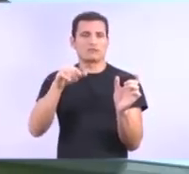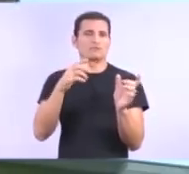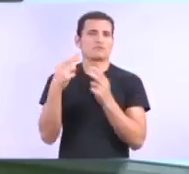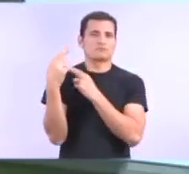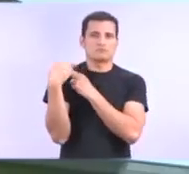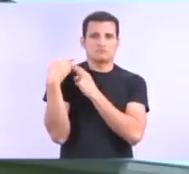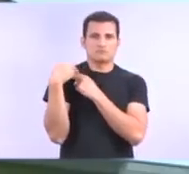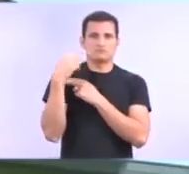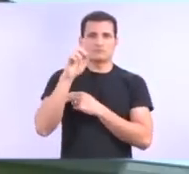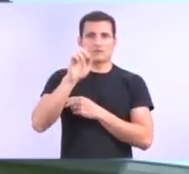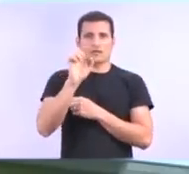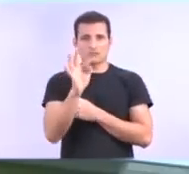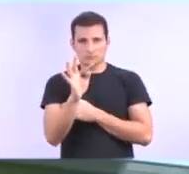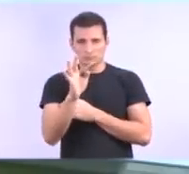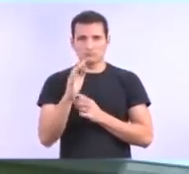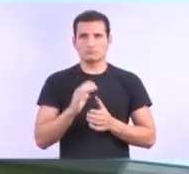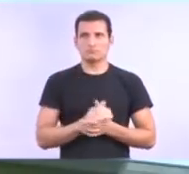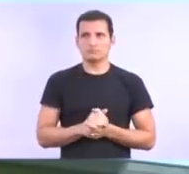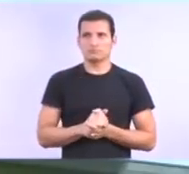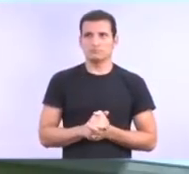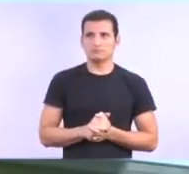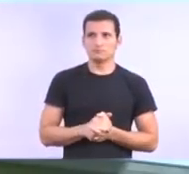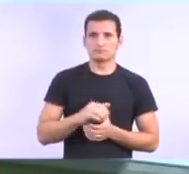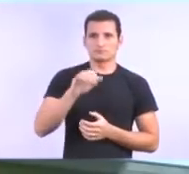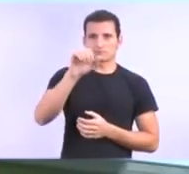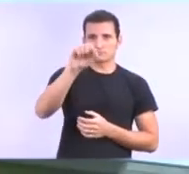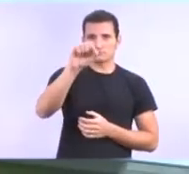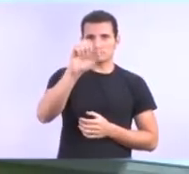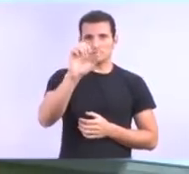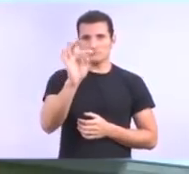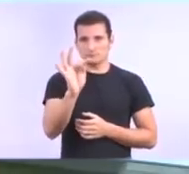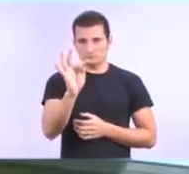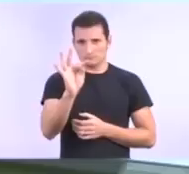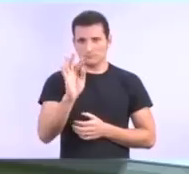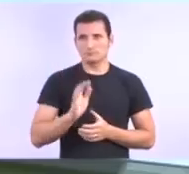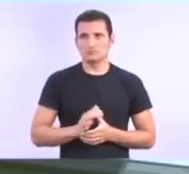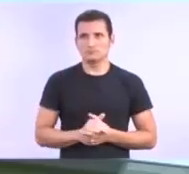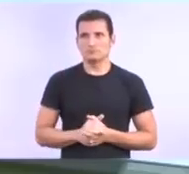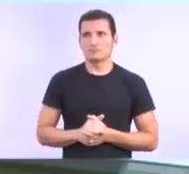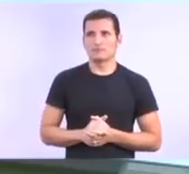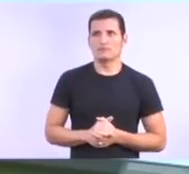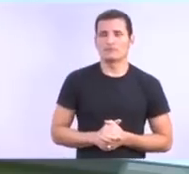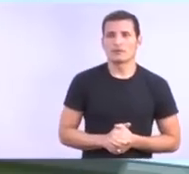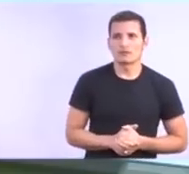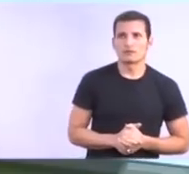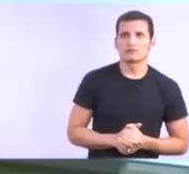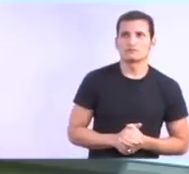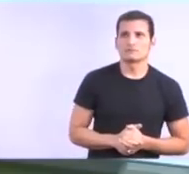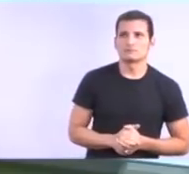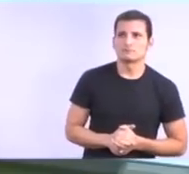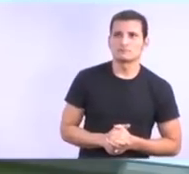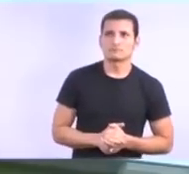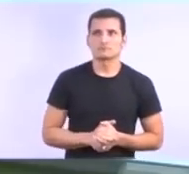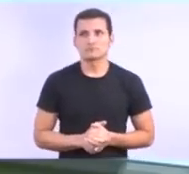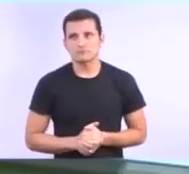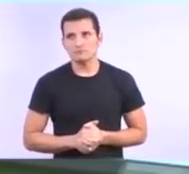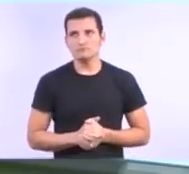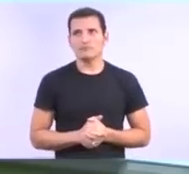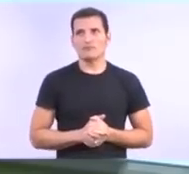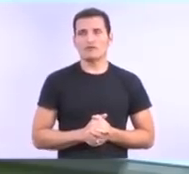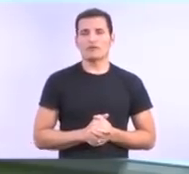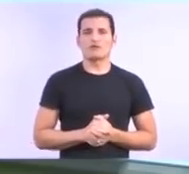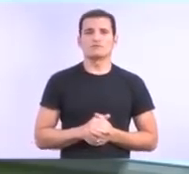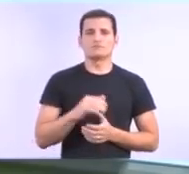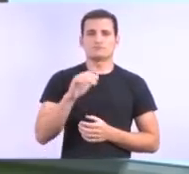get. O set é o seguinte, você é um cara externo, né? Você é um programador externo, uma classe externa, que você